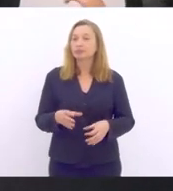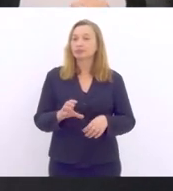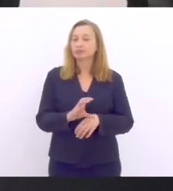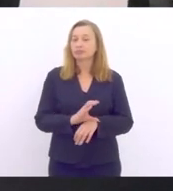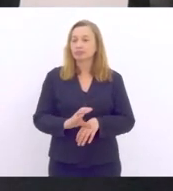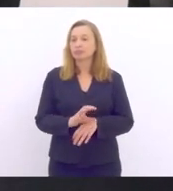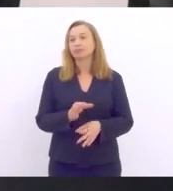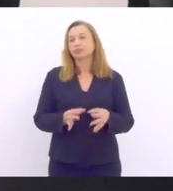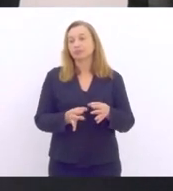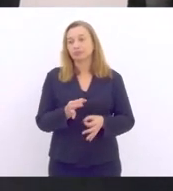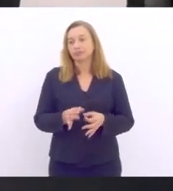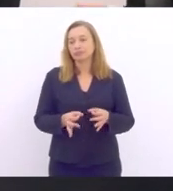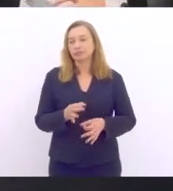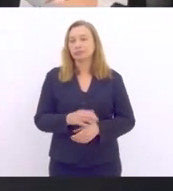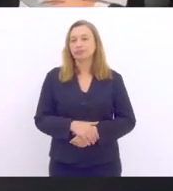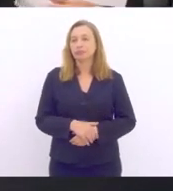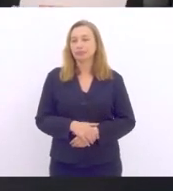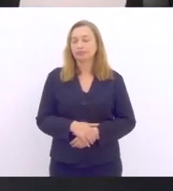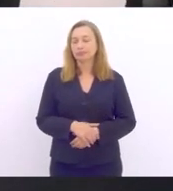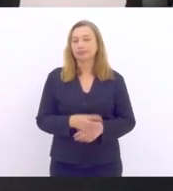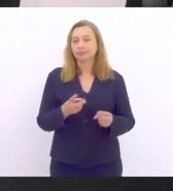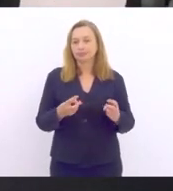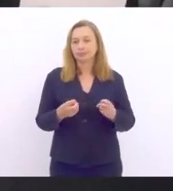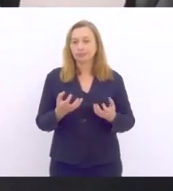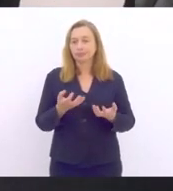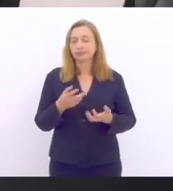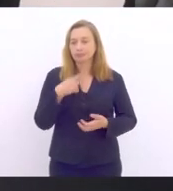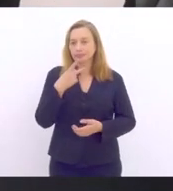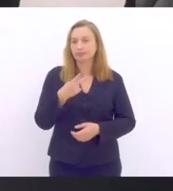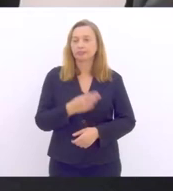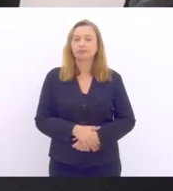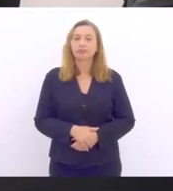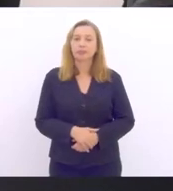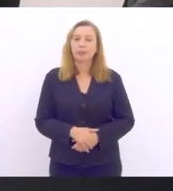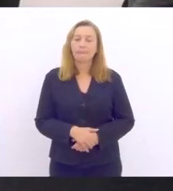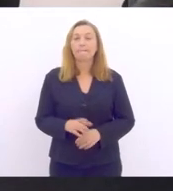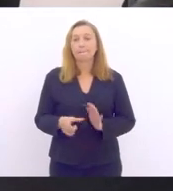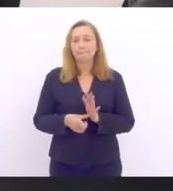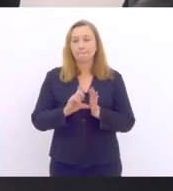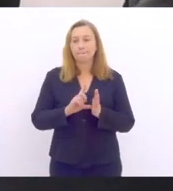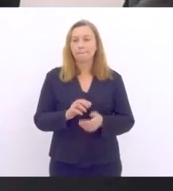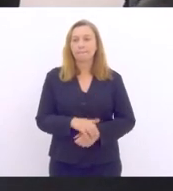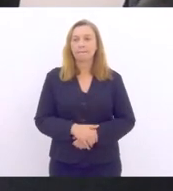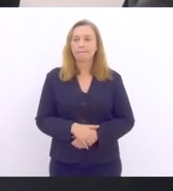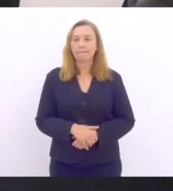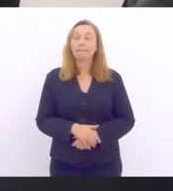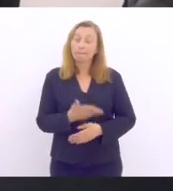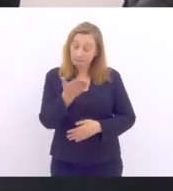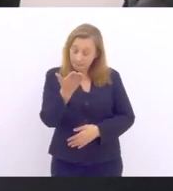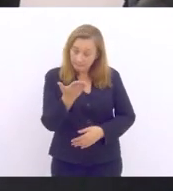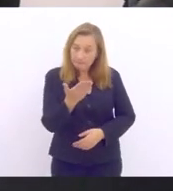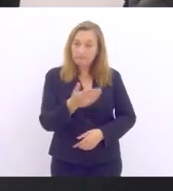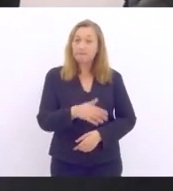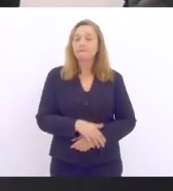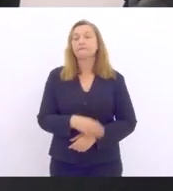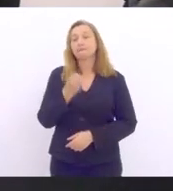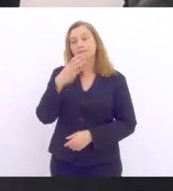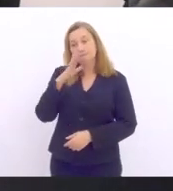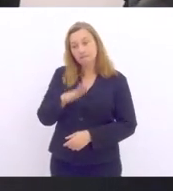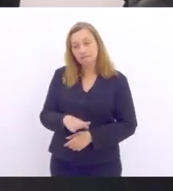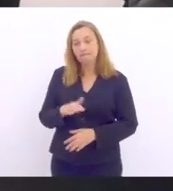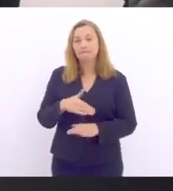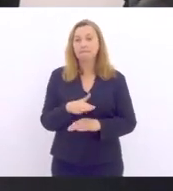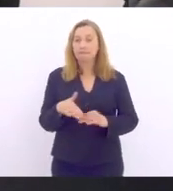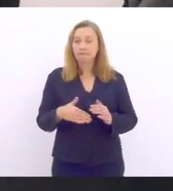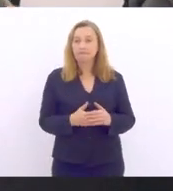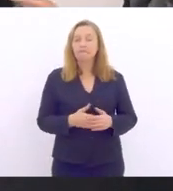Justiça. Era essa observação apenas que eu queria fazer antes. Então, boa tarde a